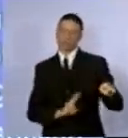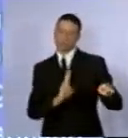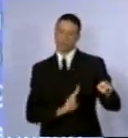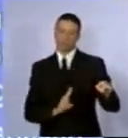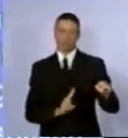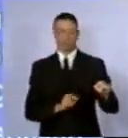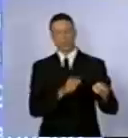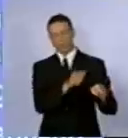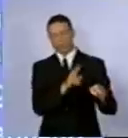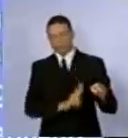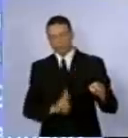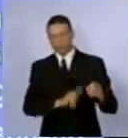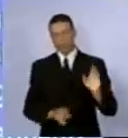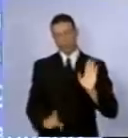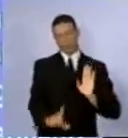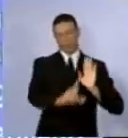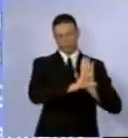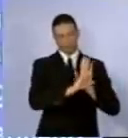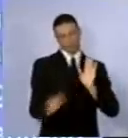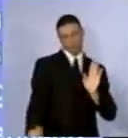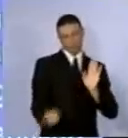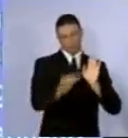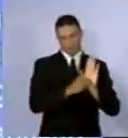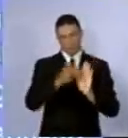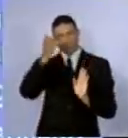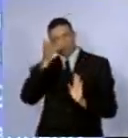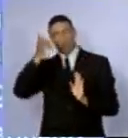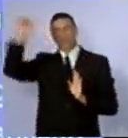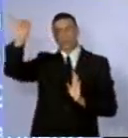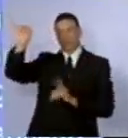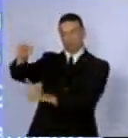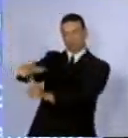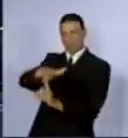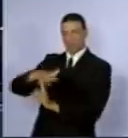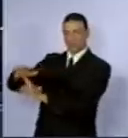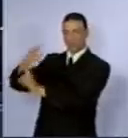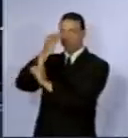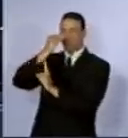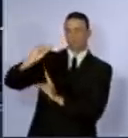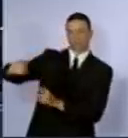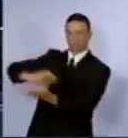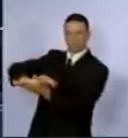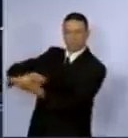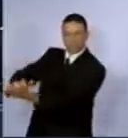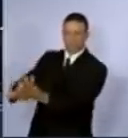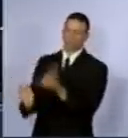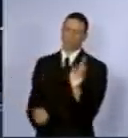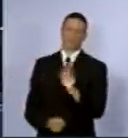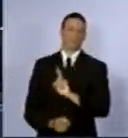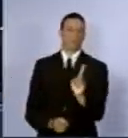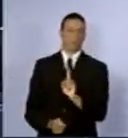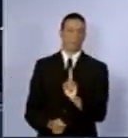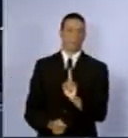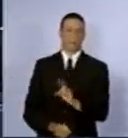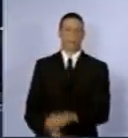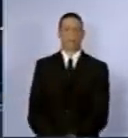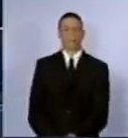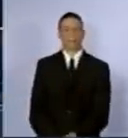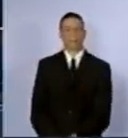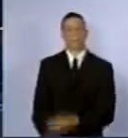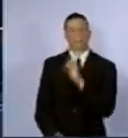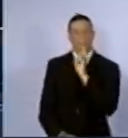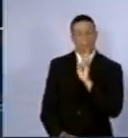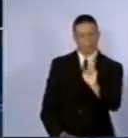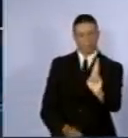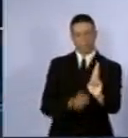para postergar medidas custo-eficientes para evitar a degradação ambiental. Como resultado, nós temos aqui... Bom, isso foi